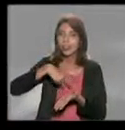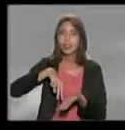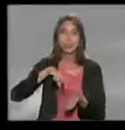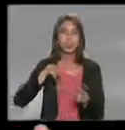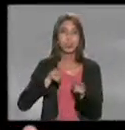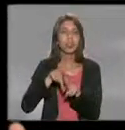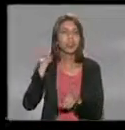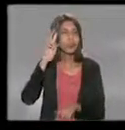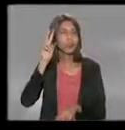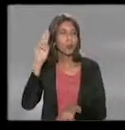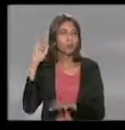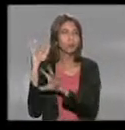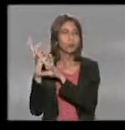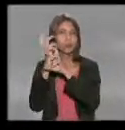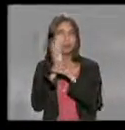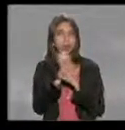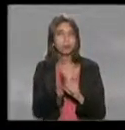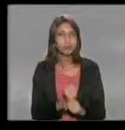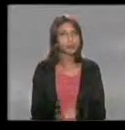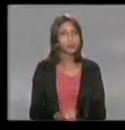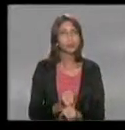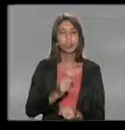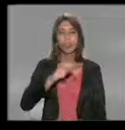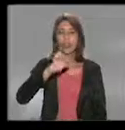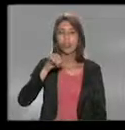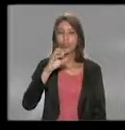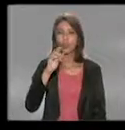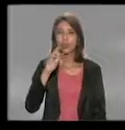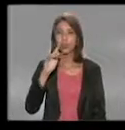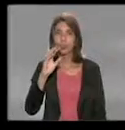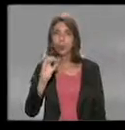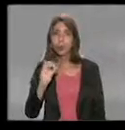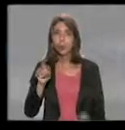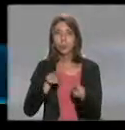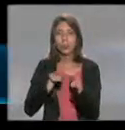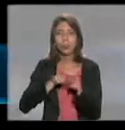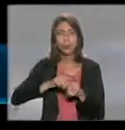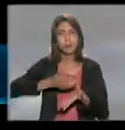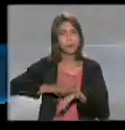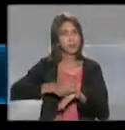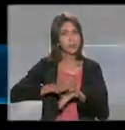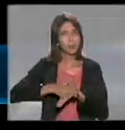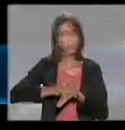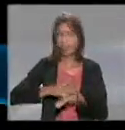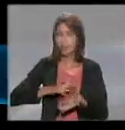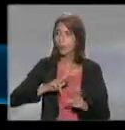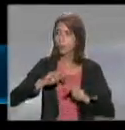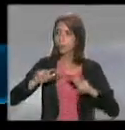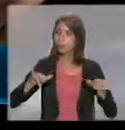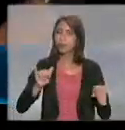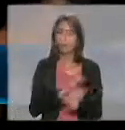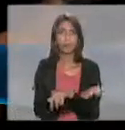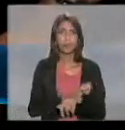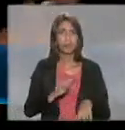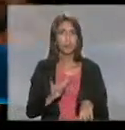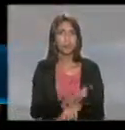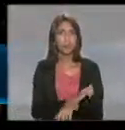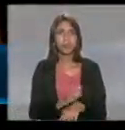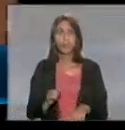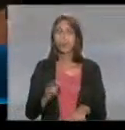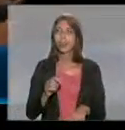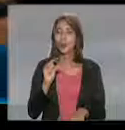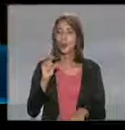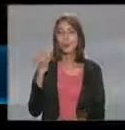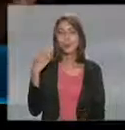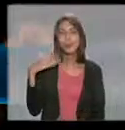outros caminhos, vai entrando em outras vertentes. Dentro da arte, no geral, o pessoal tem um olhar muito grande para a questão da música, né? Os